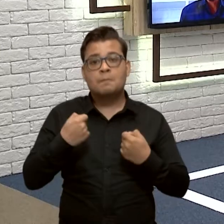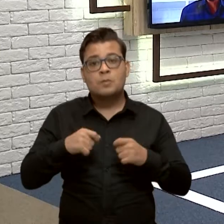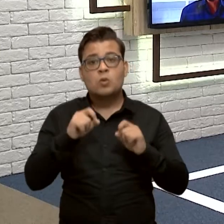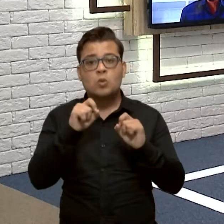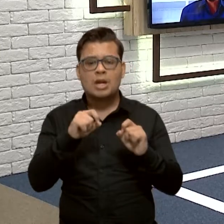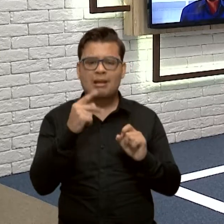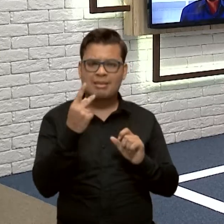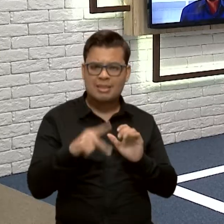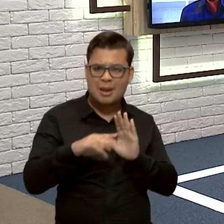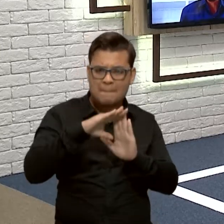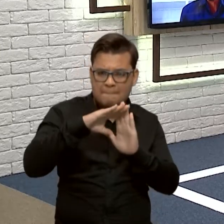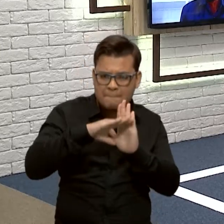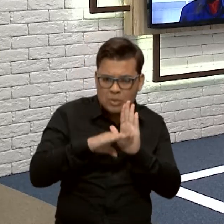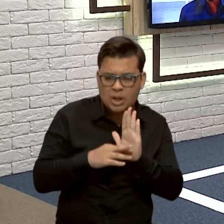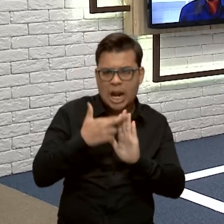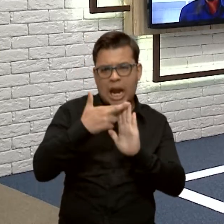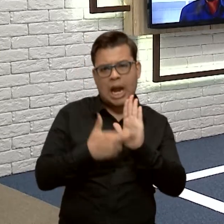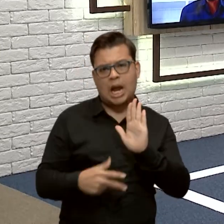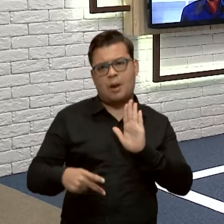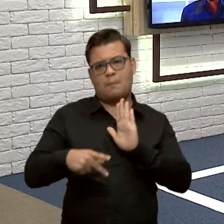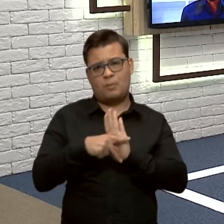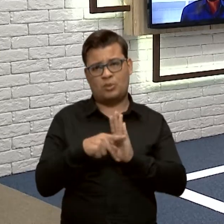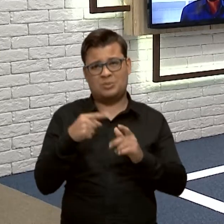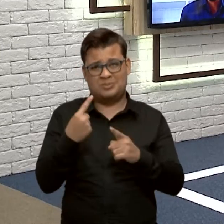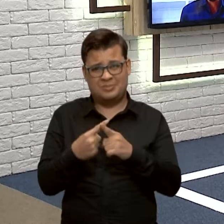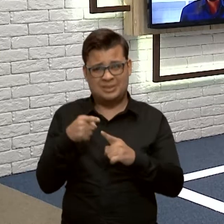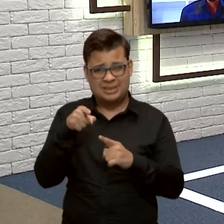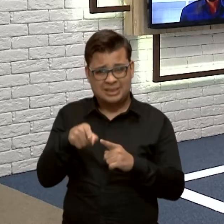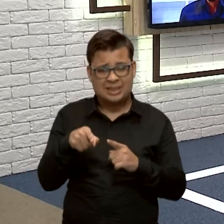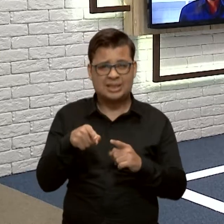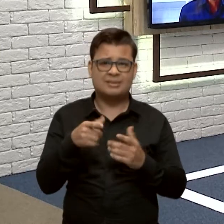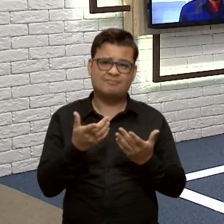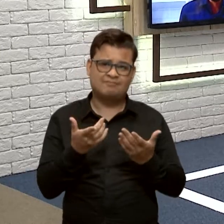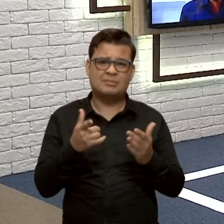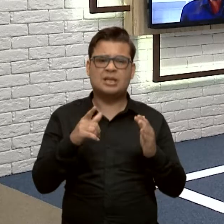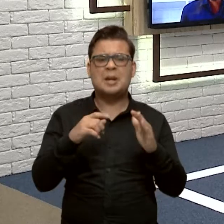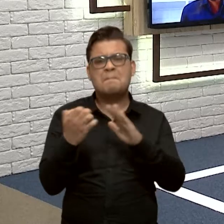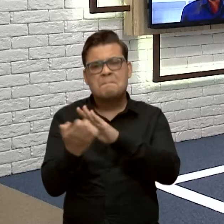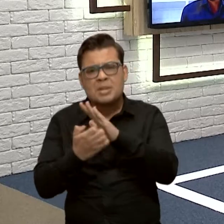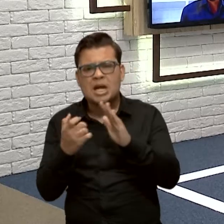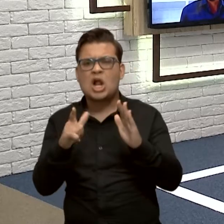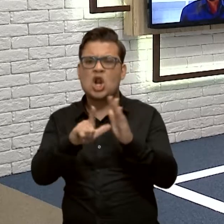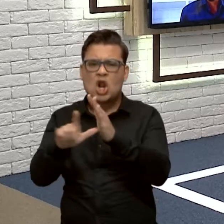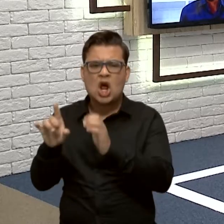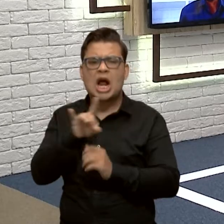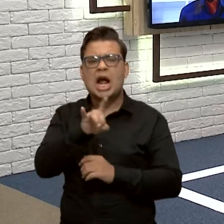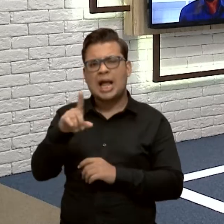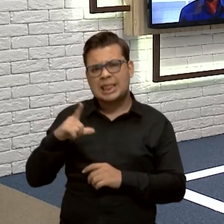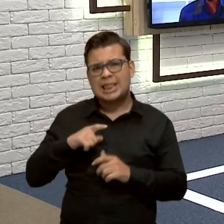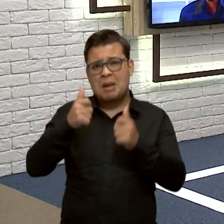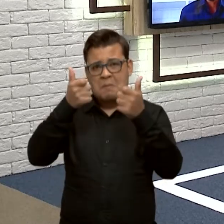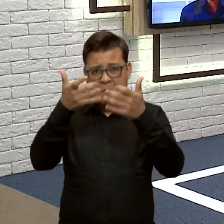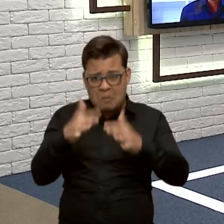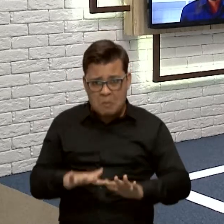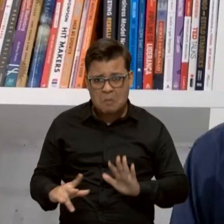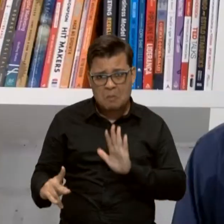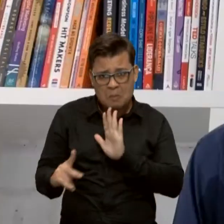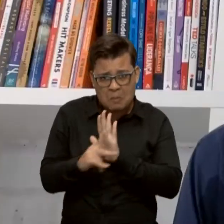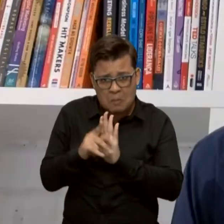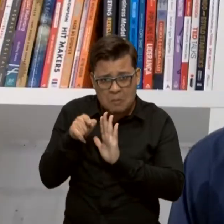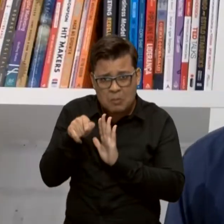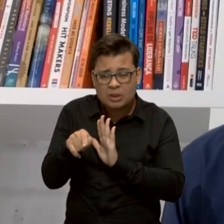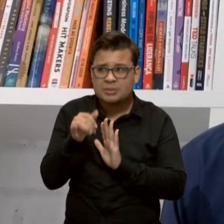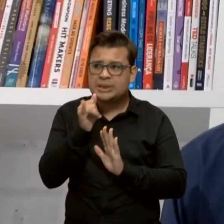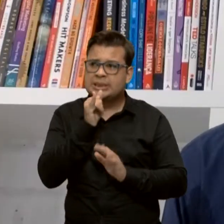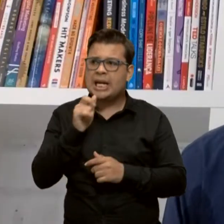programa. Como é uma ação promocional de cada empresa ou de cada operadora, seja de cartão de